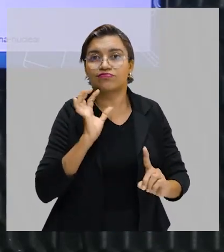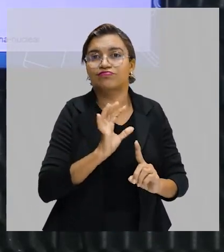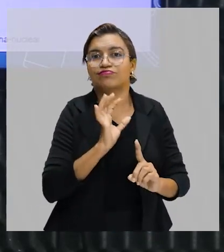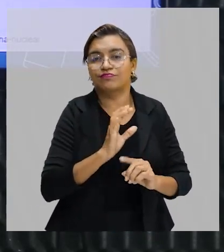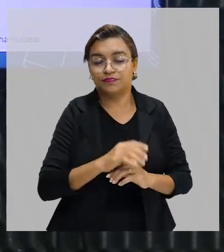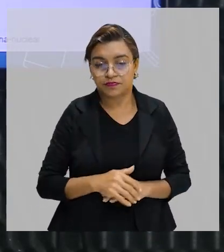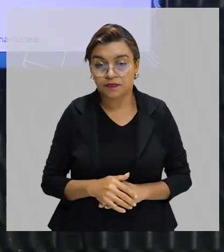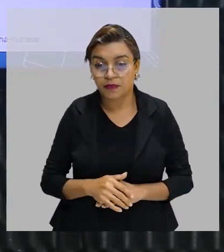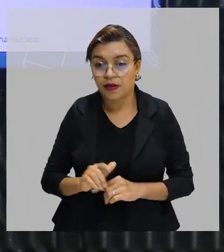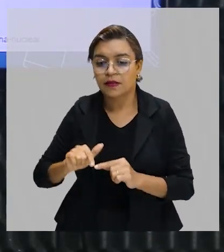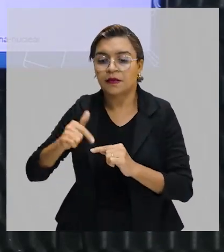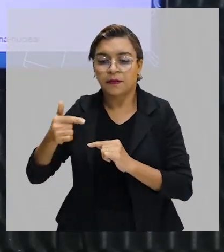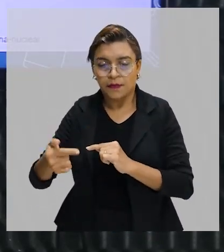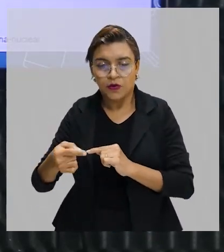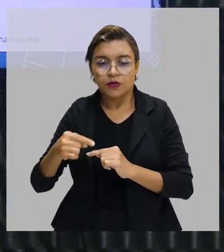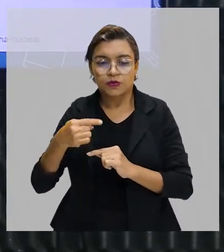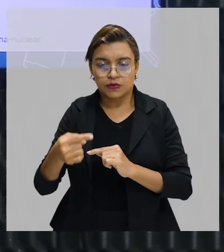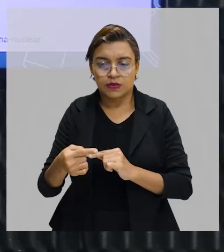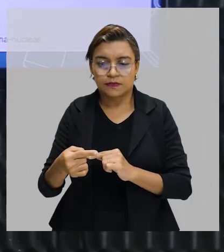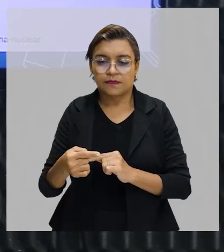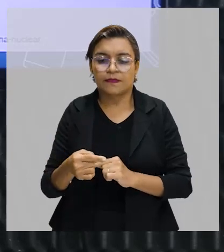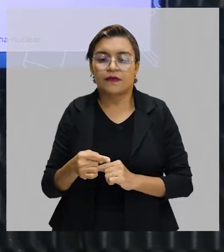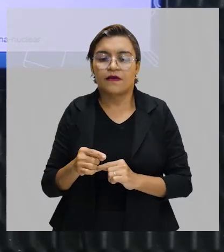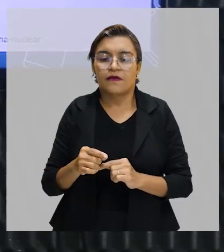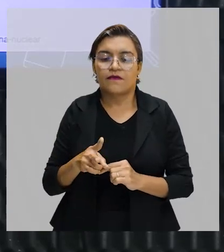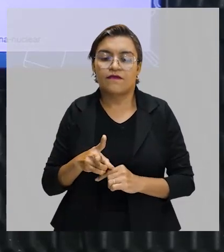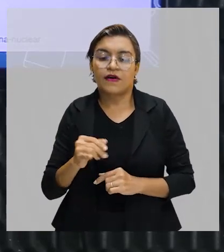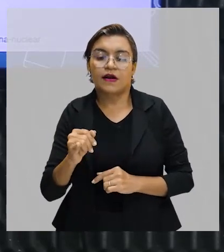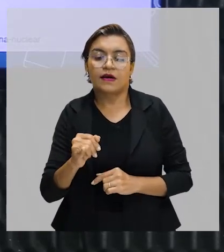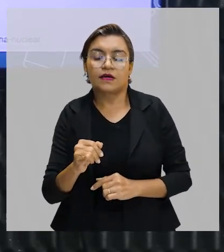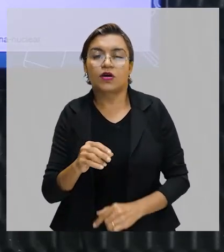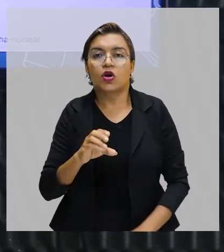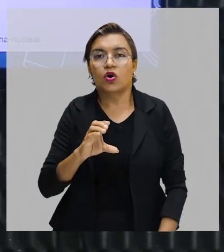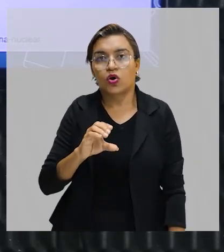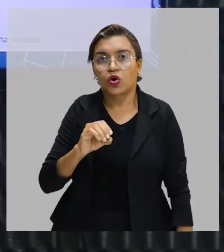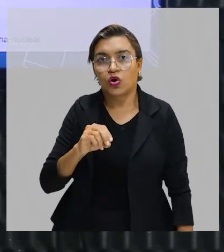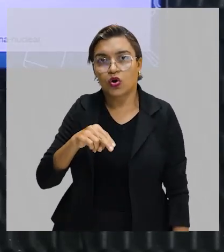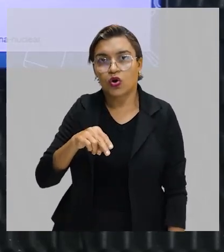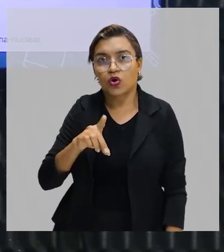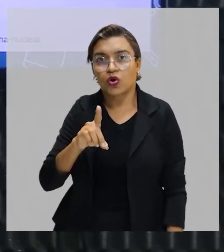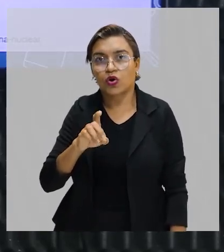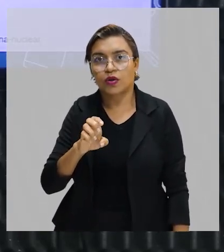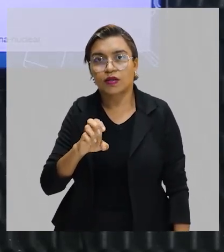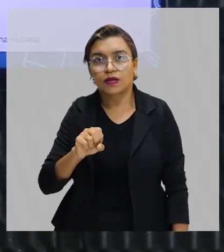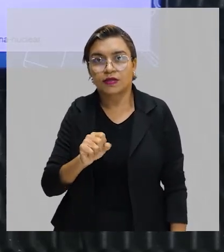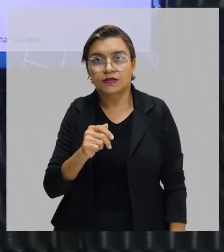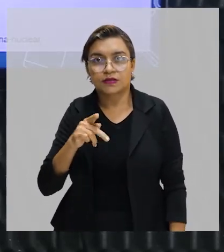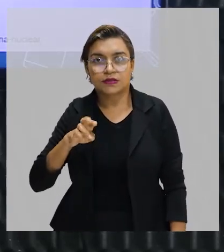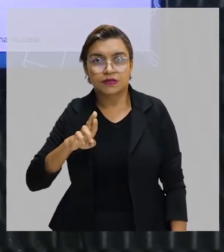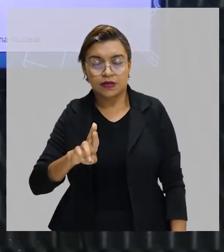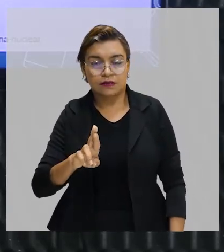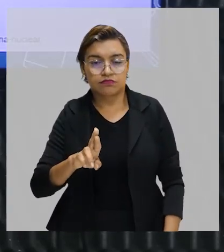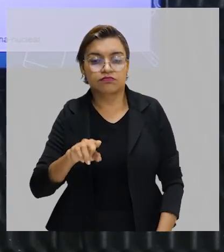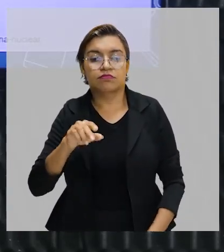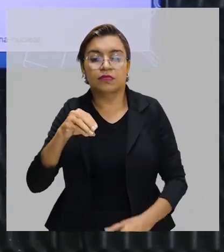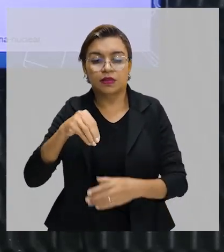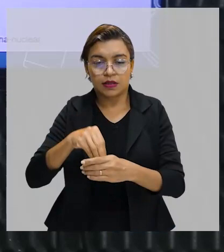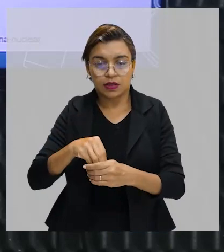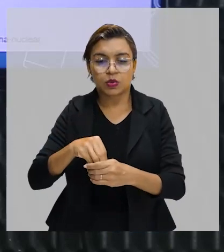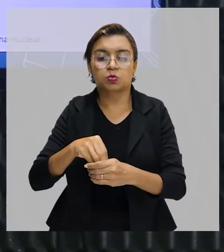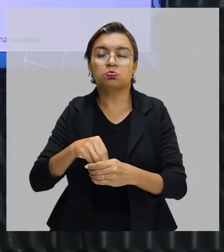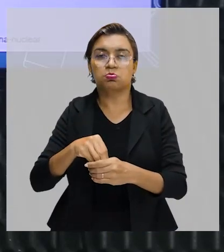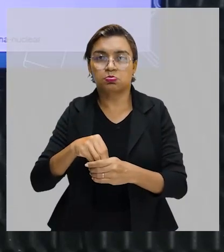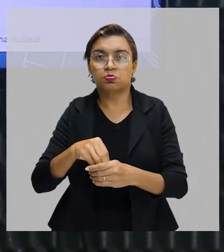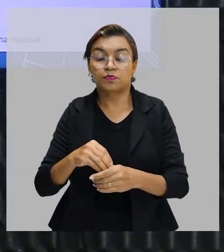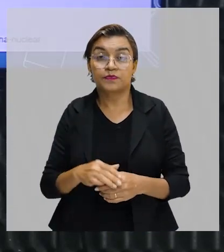função, ele segue para o condensador, ou seja, o vapor de água ele vai se resfriar justamente para poder ficar dentro do ciclo,